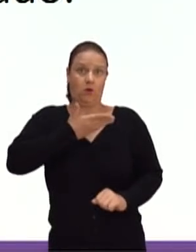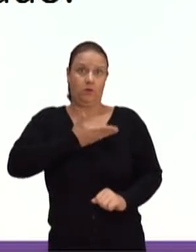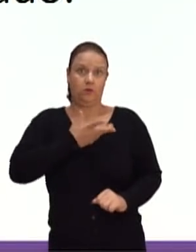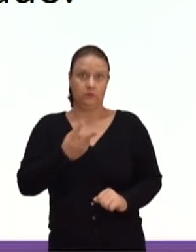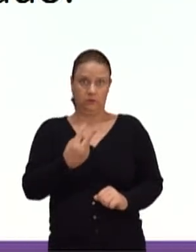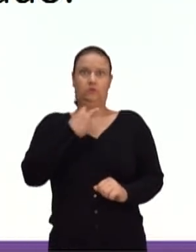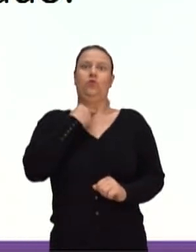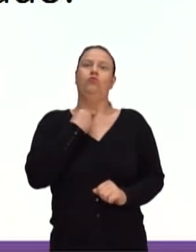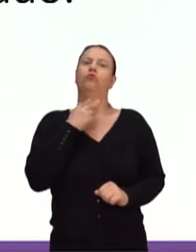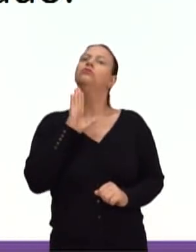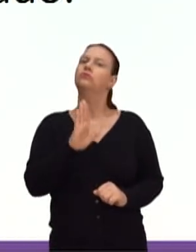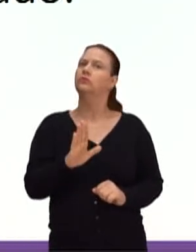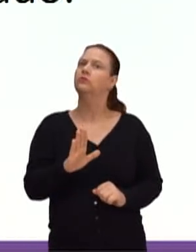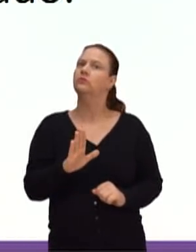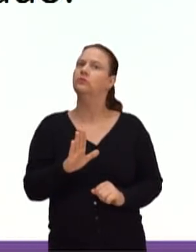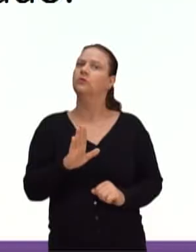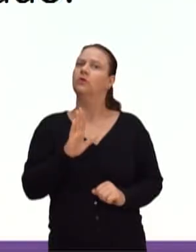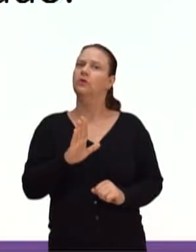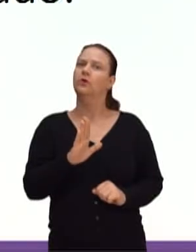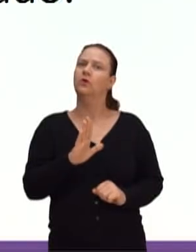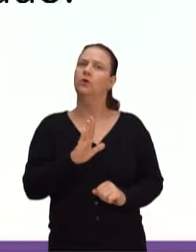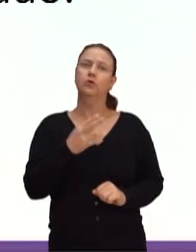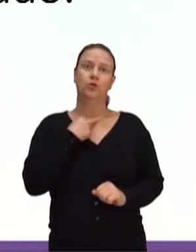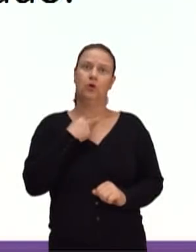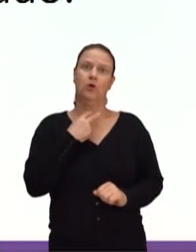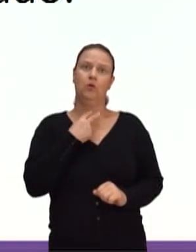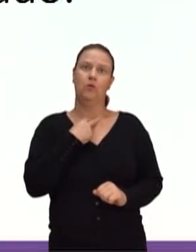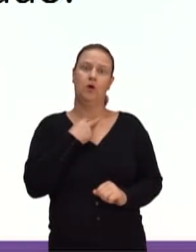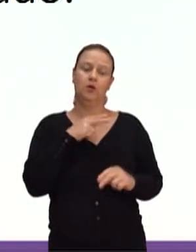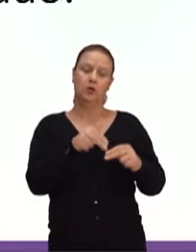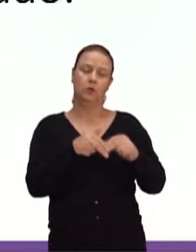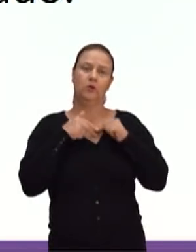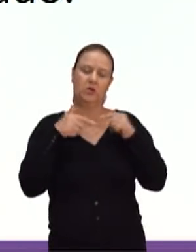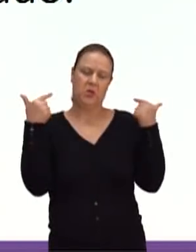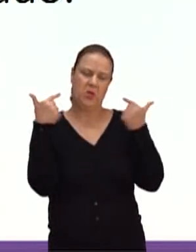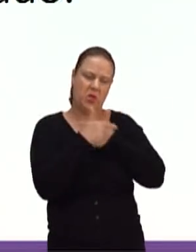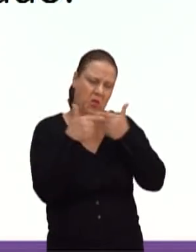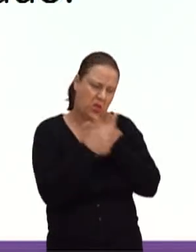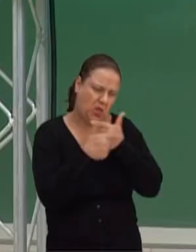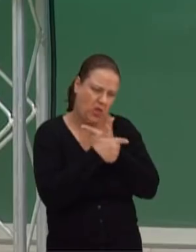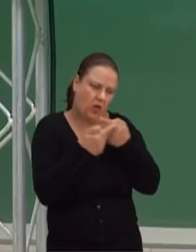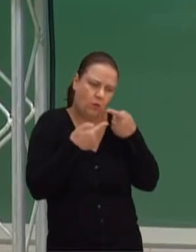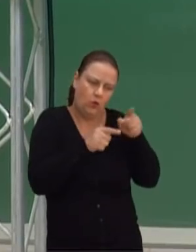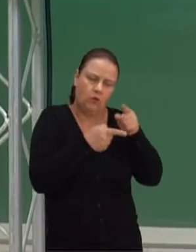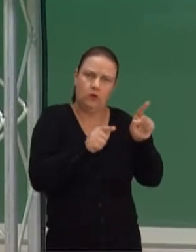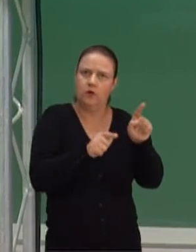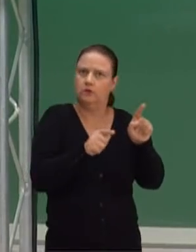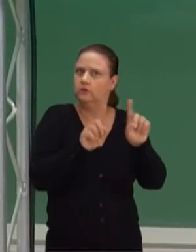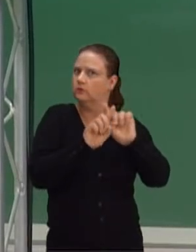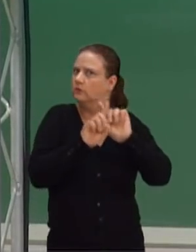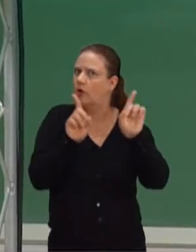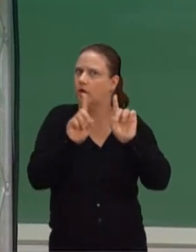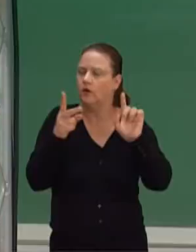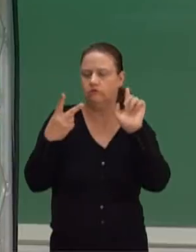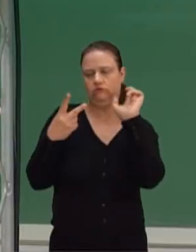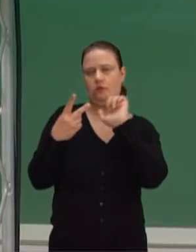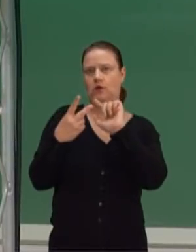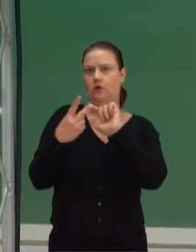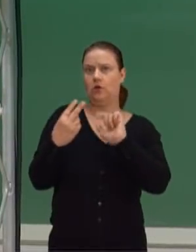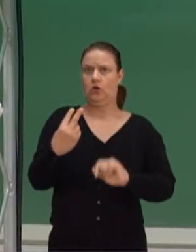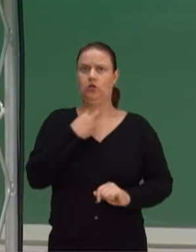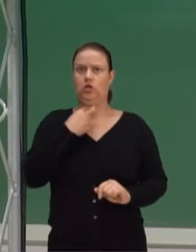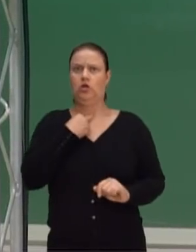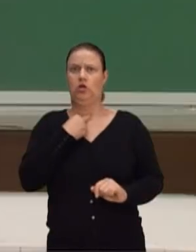pode? Não pode virar chacota e ser motivo de riso dos meus colegas. Não pode ser alvo